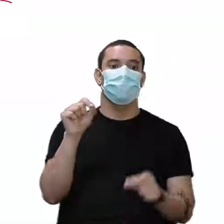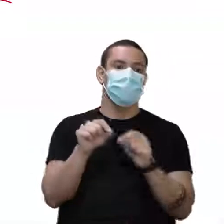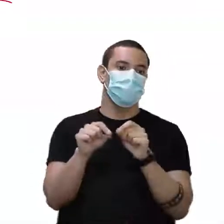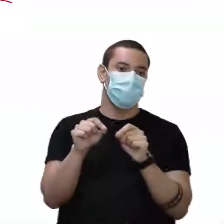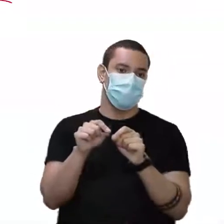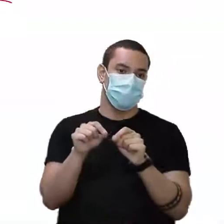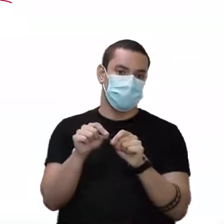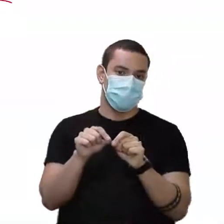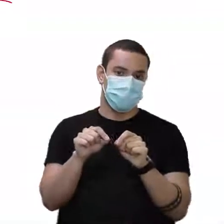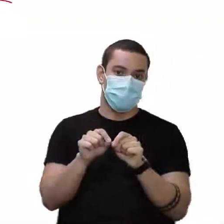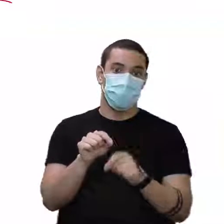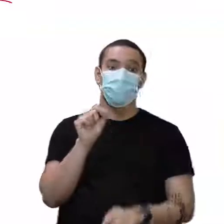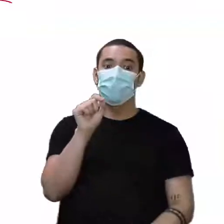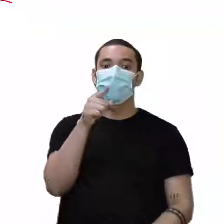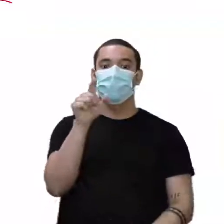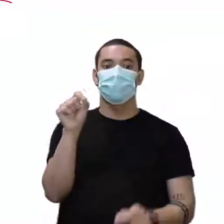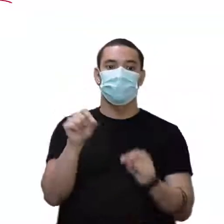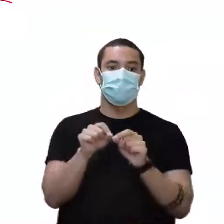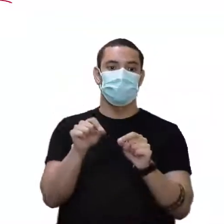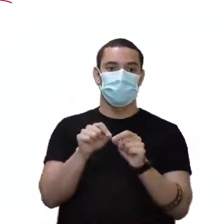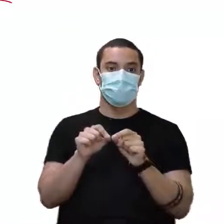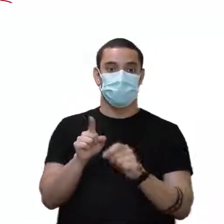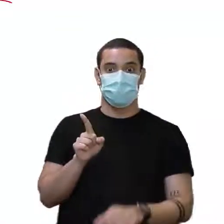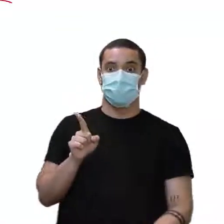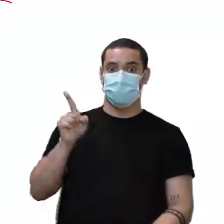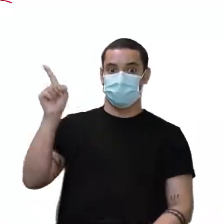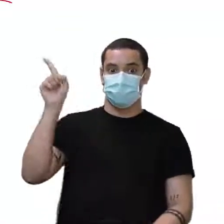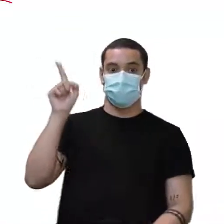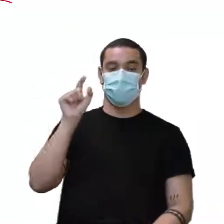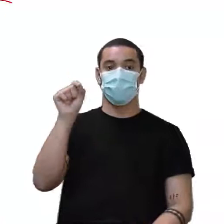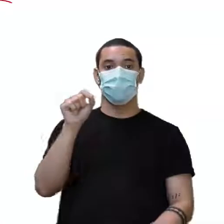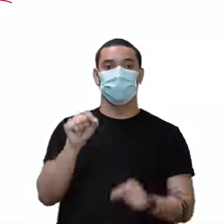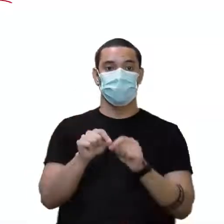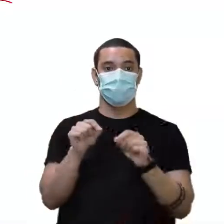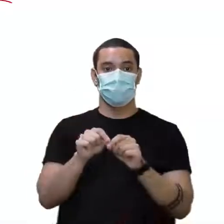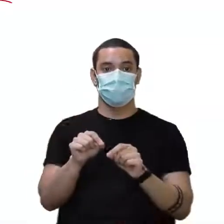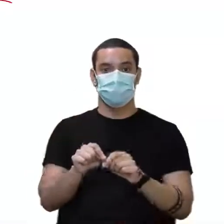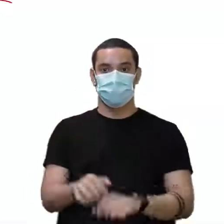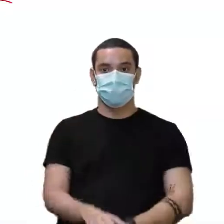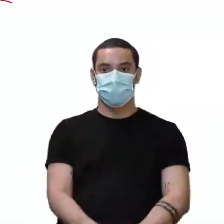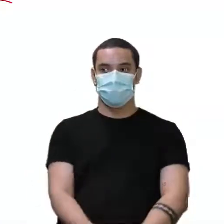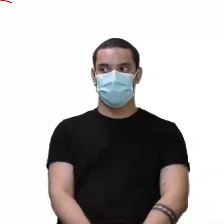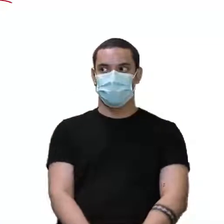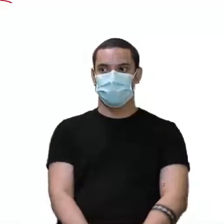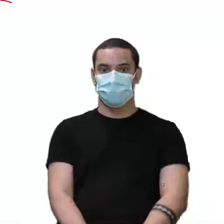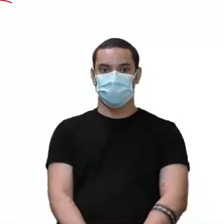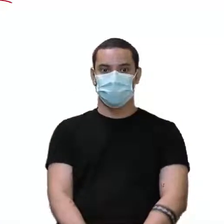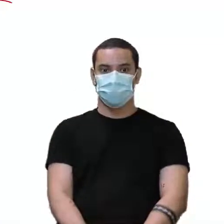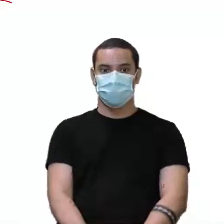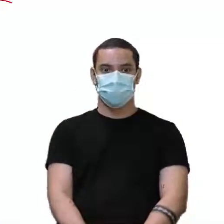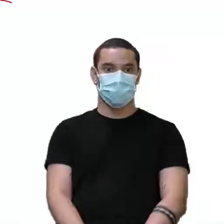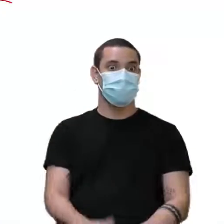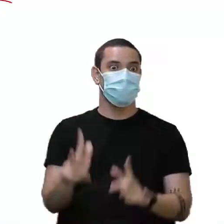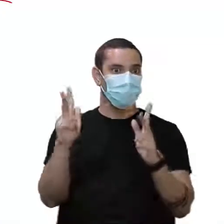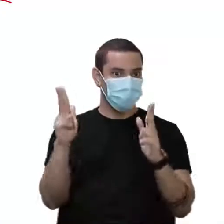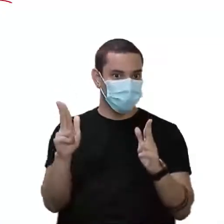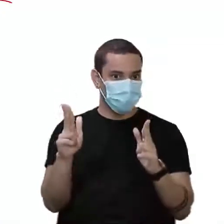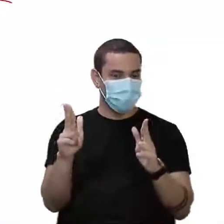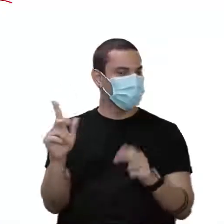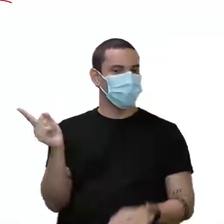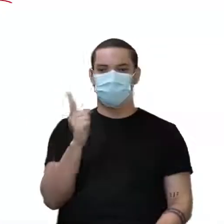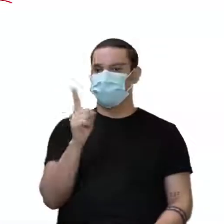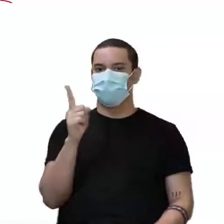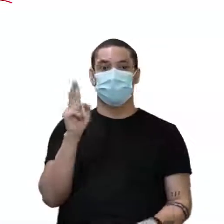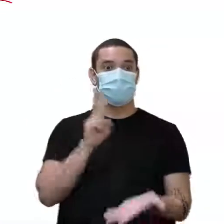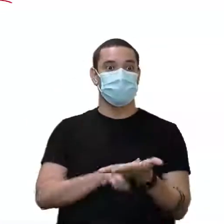o que você fez. What have you done? O que você fez. What? É a mesma coisa, não é.